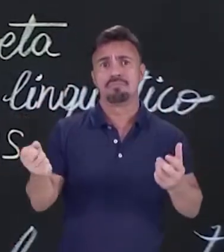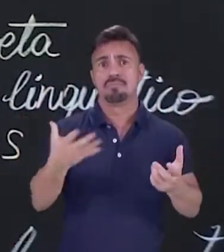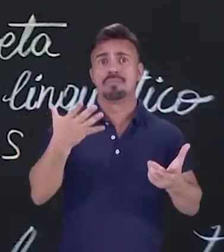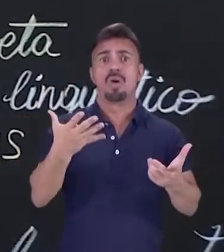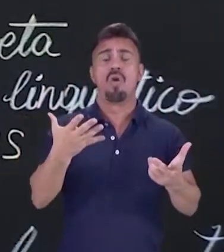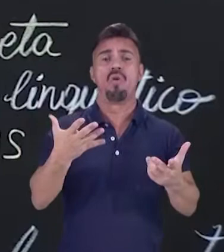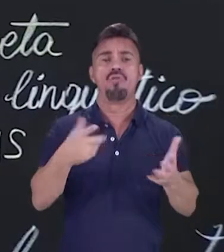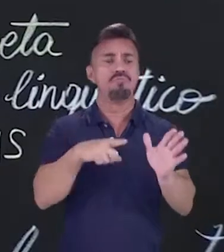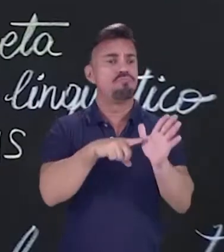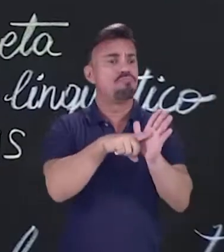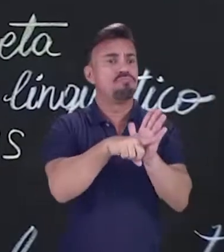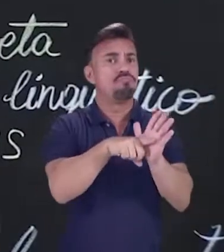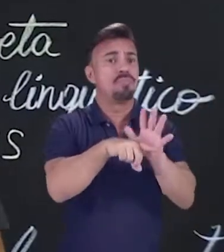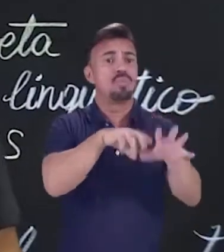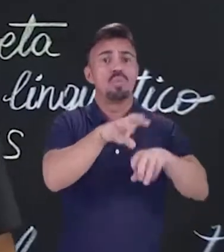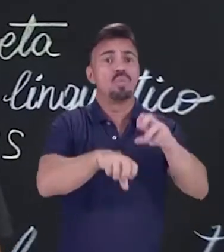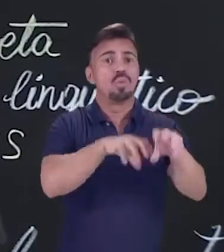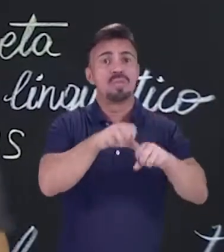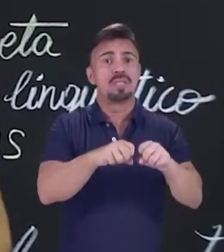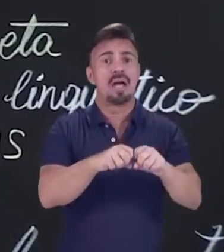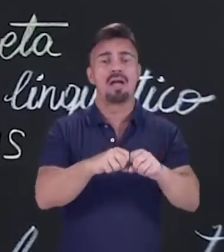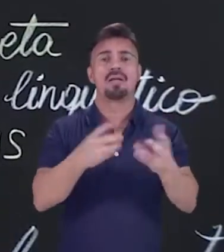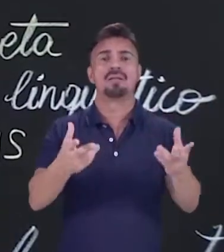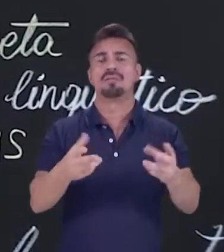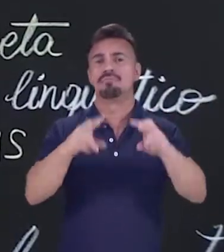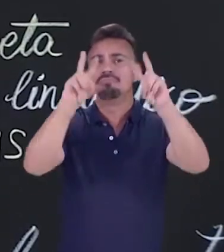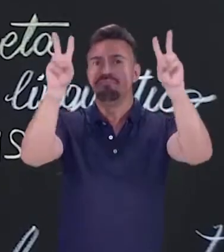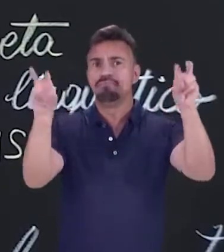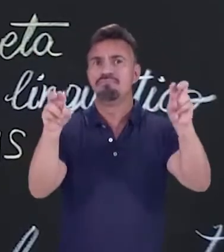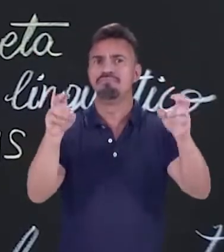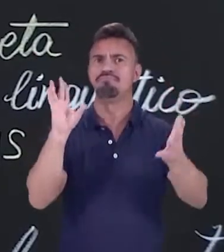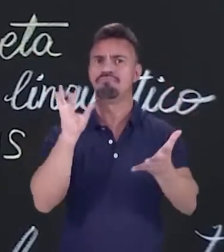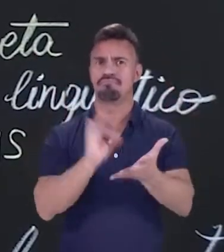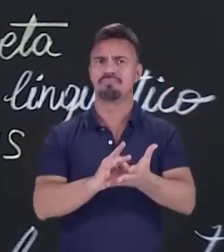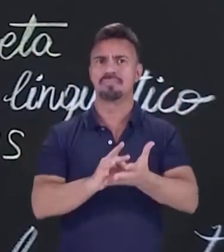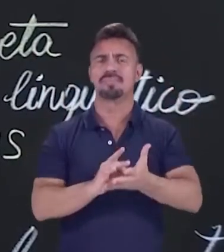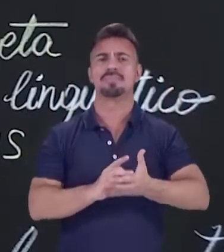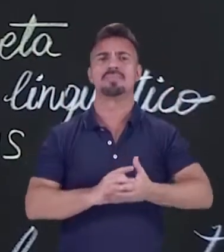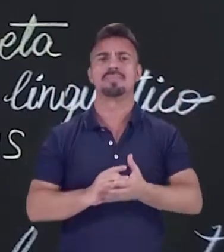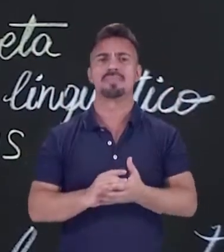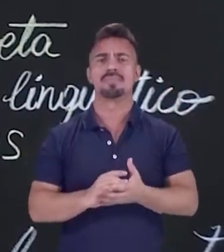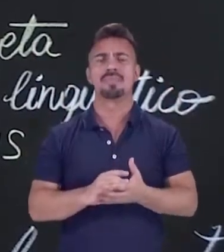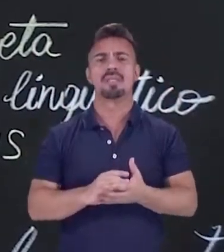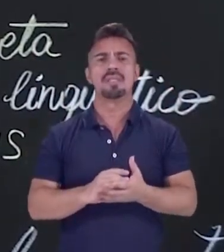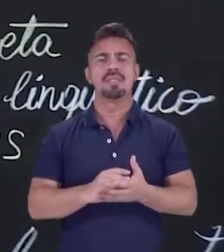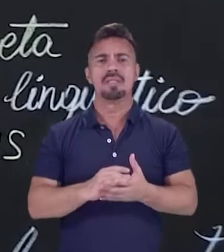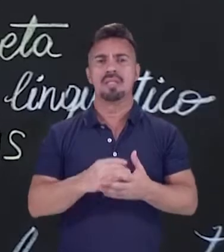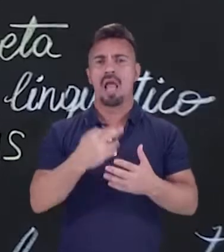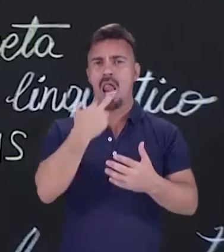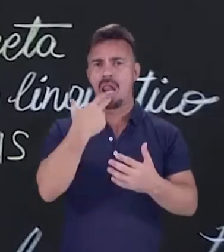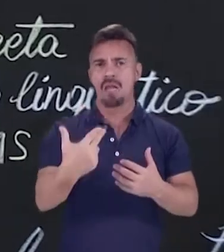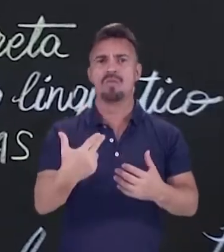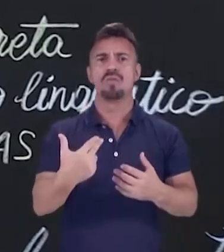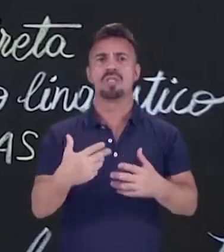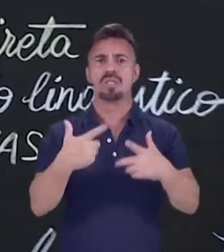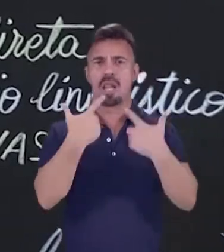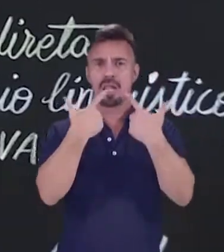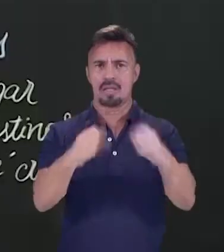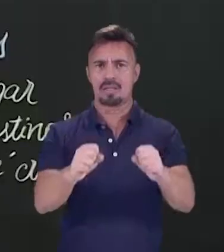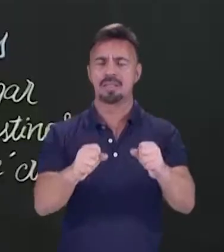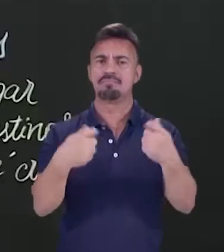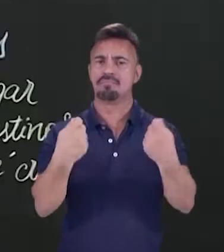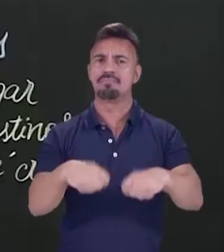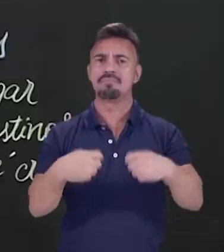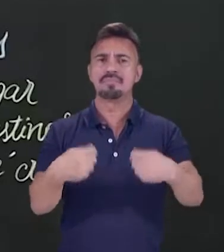busque informações sobre essa temática e consiga construir um texto coeso, coerente, dentro de todas as propriedades textuais e linguísticas